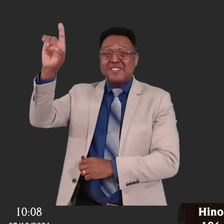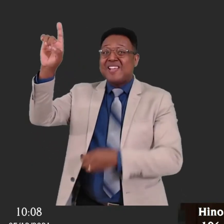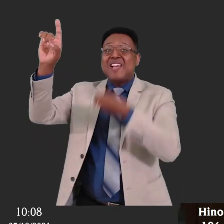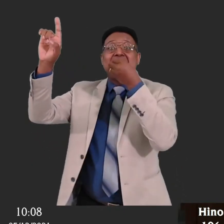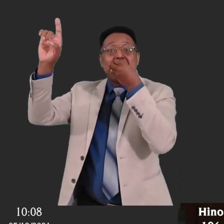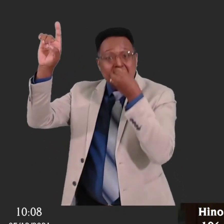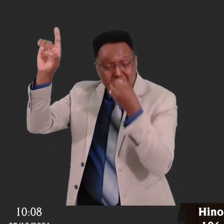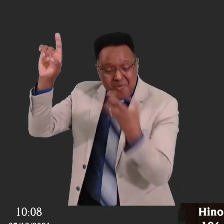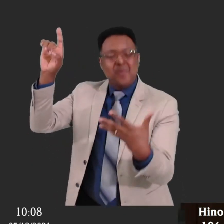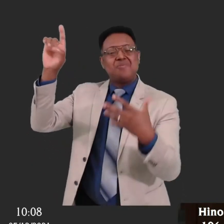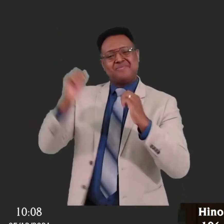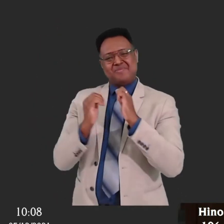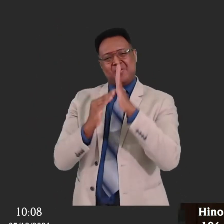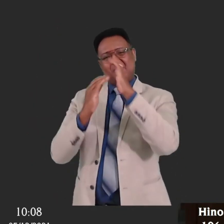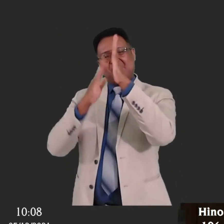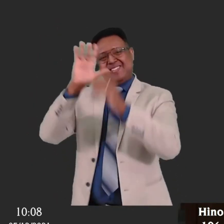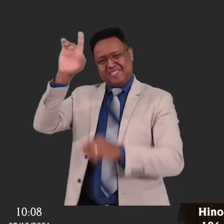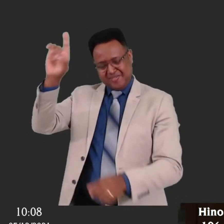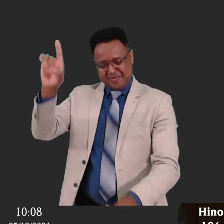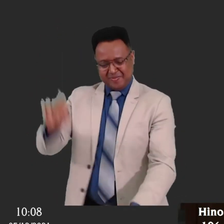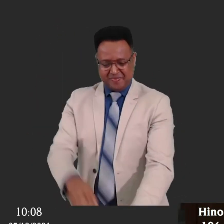bom louvar ao Senhor.